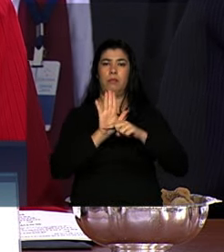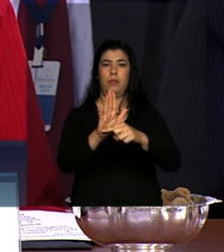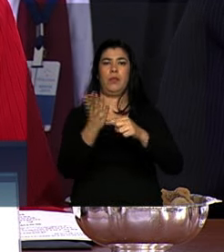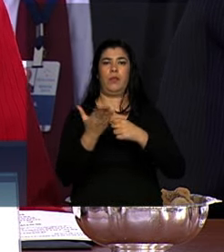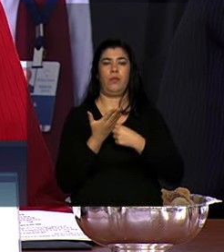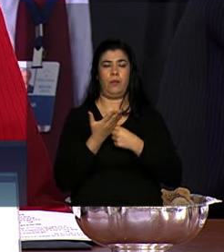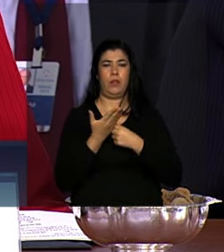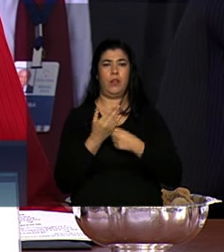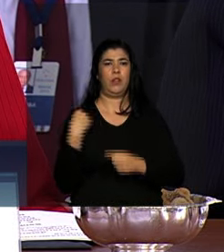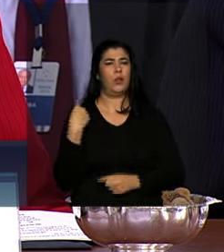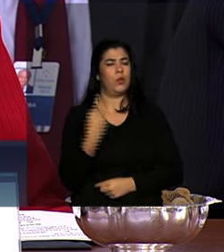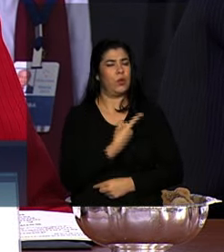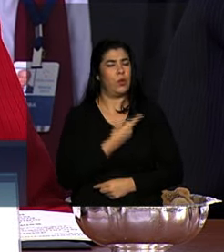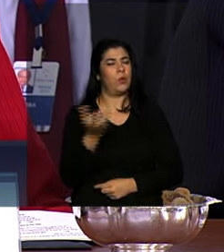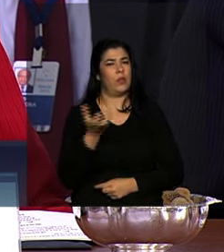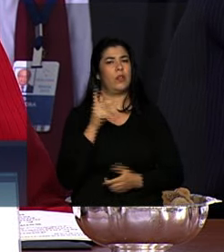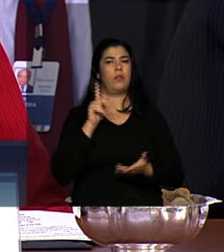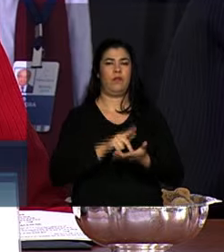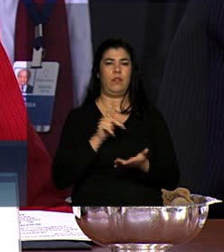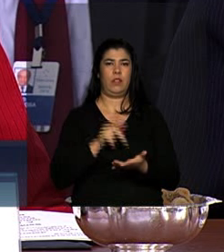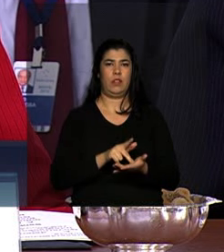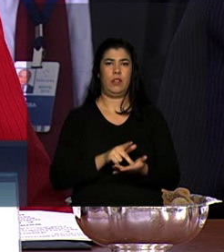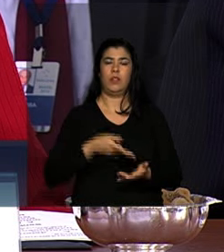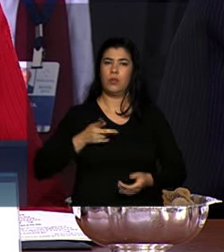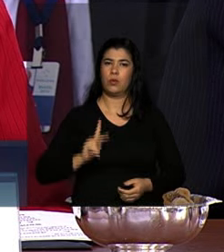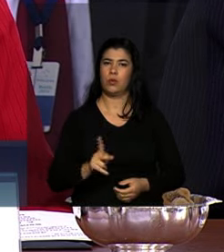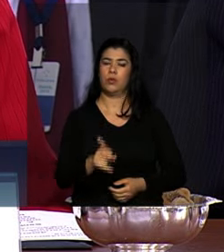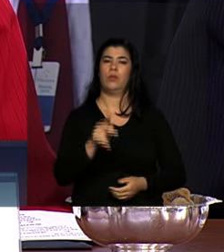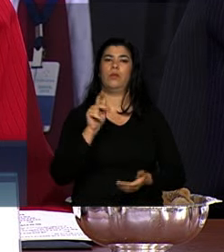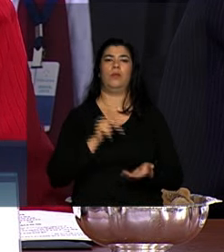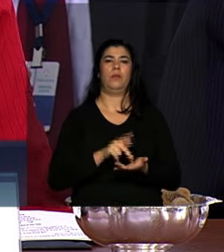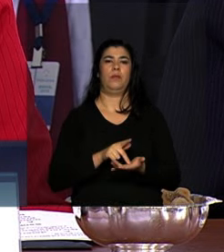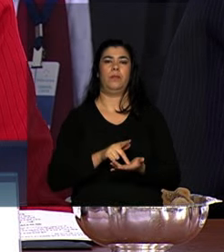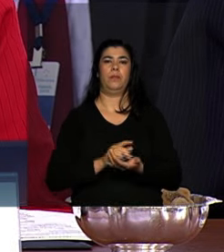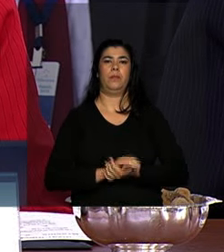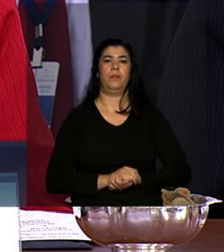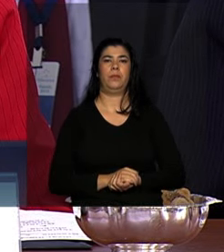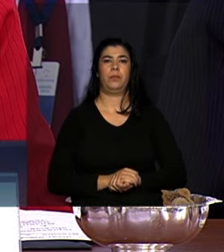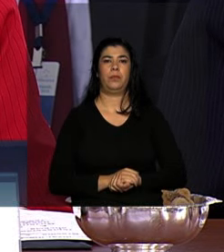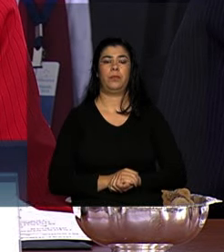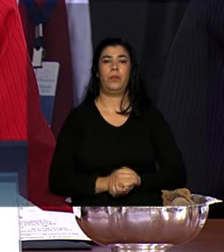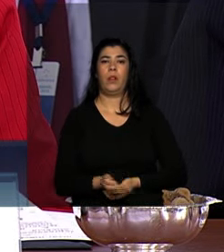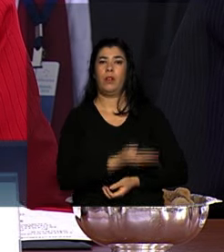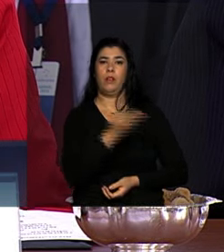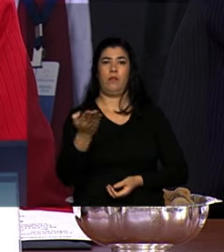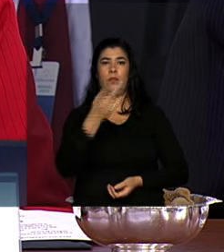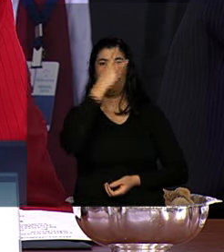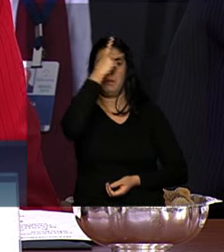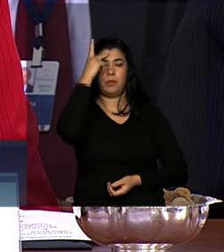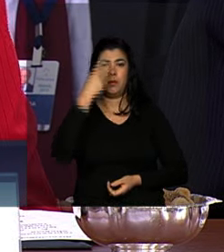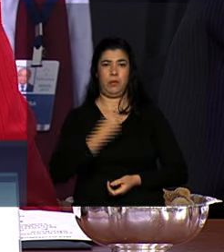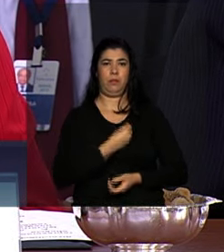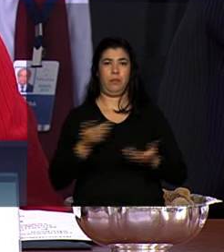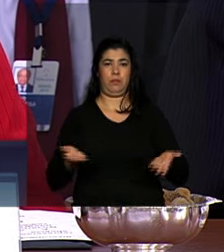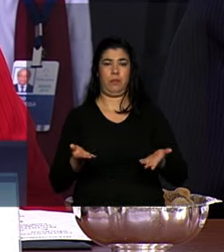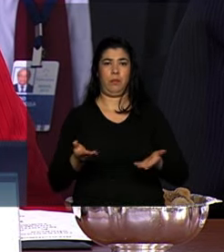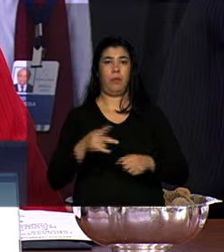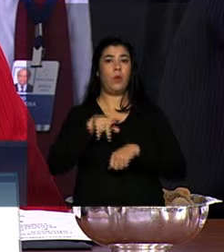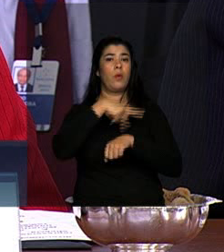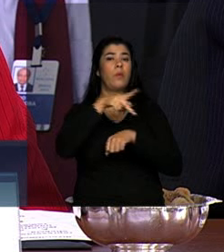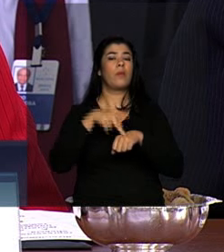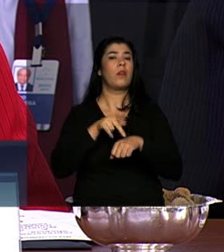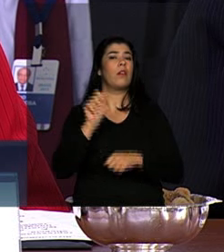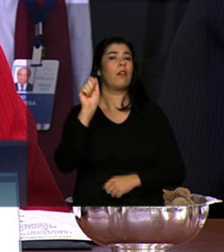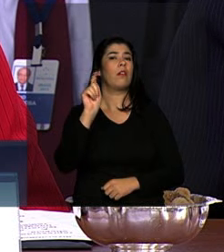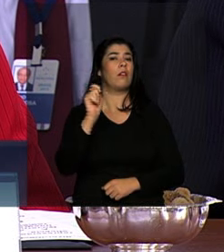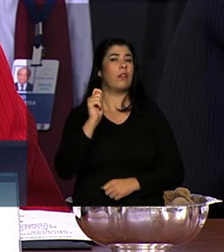todos nós queremos que ela assim permaneça. Senhoras e senhores, a Argentina